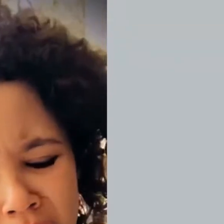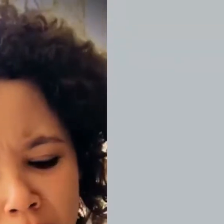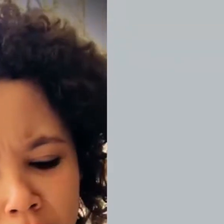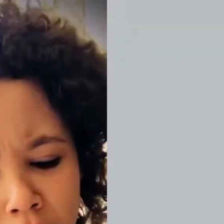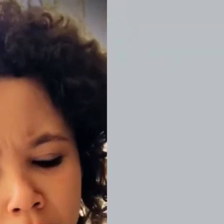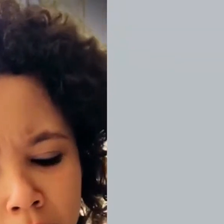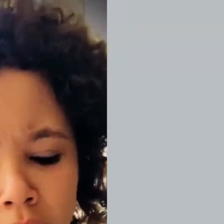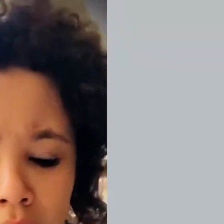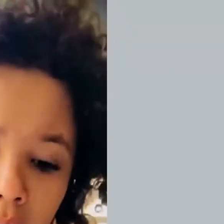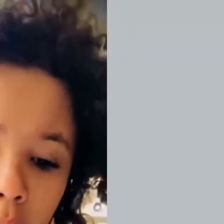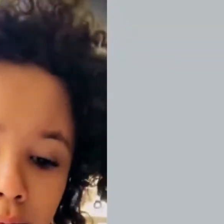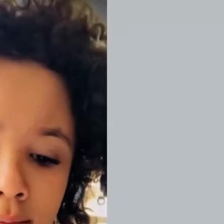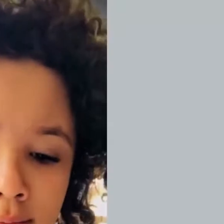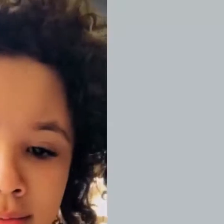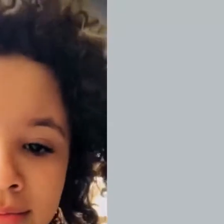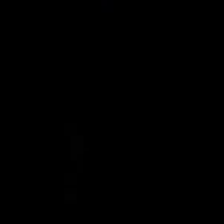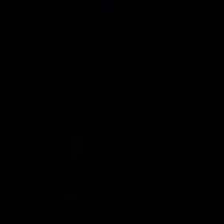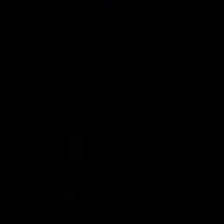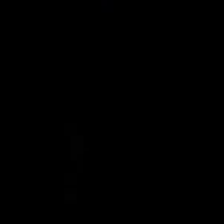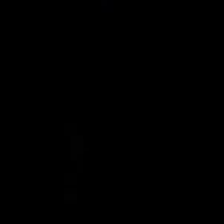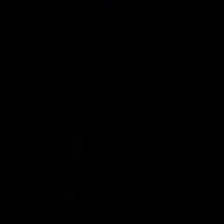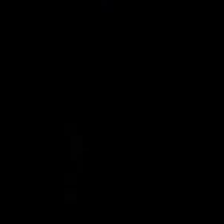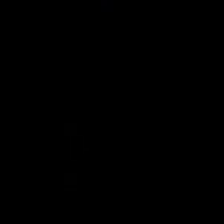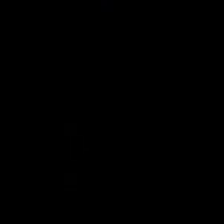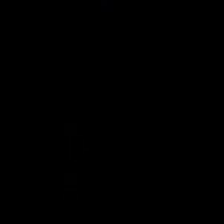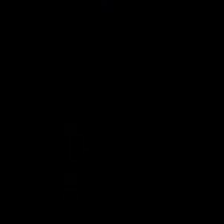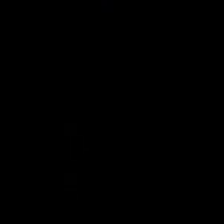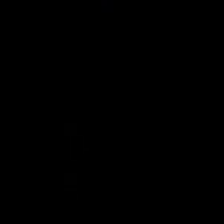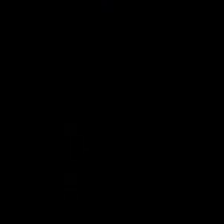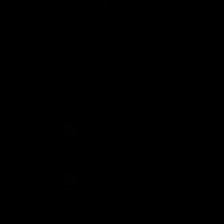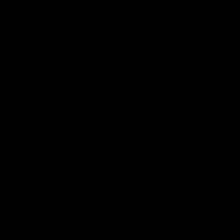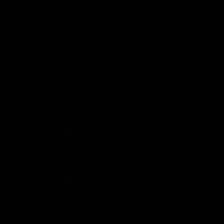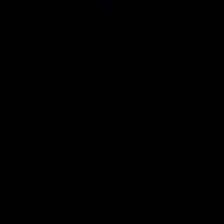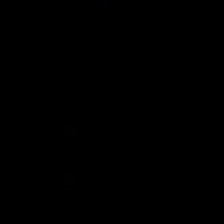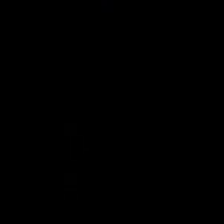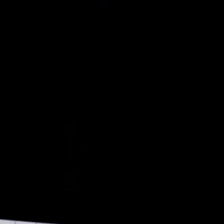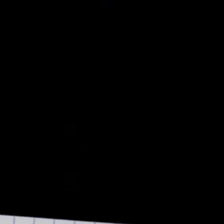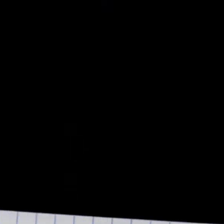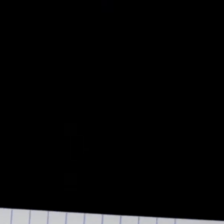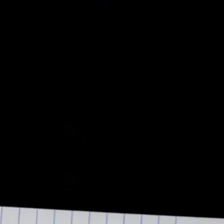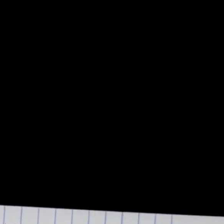pão, o pão na mão, o pão no chão, não.